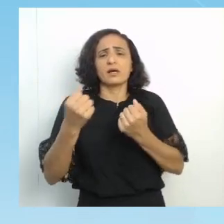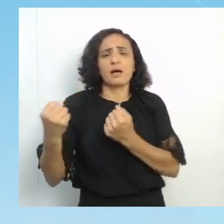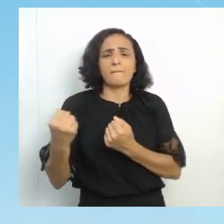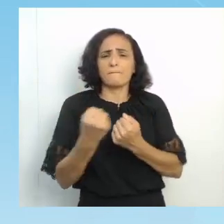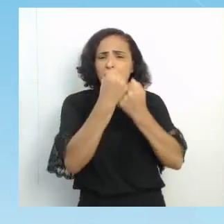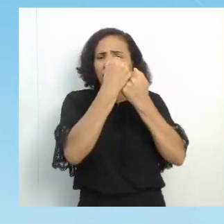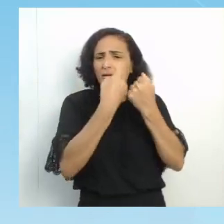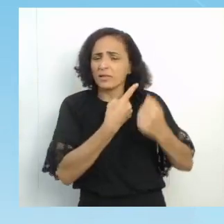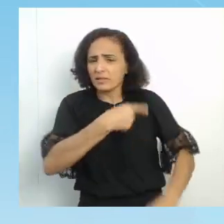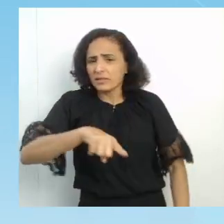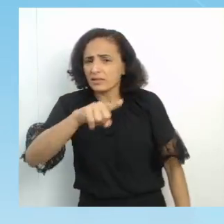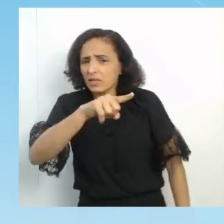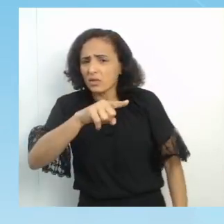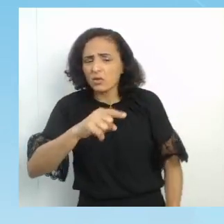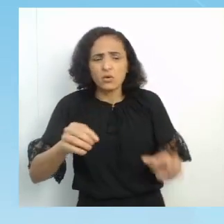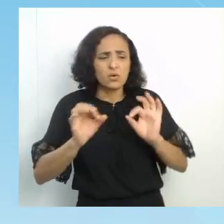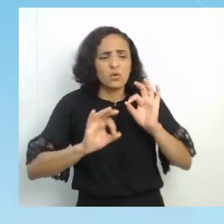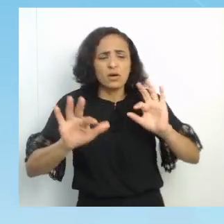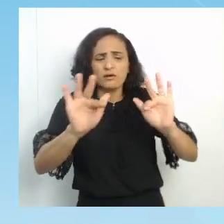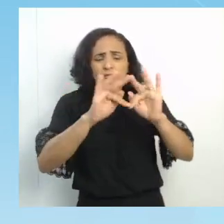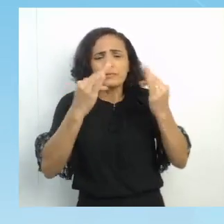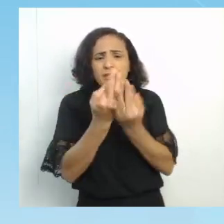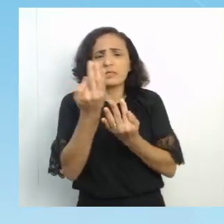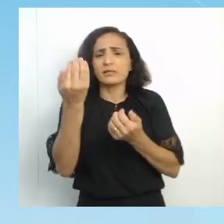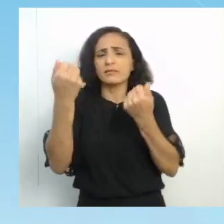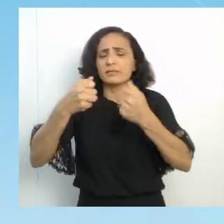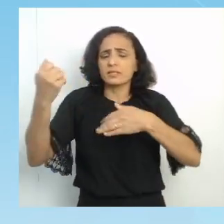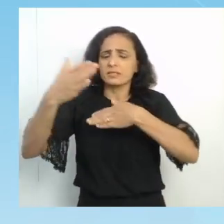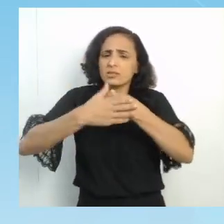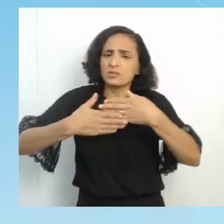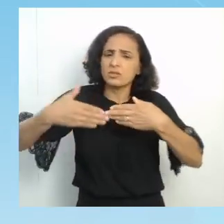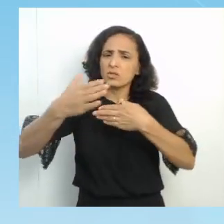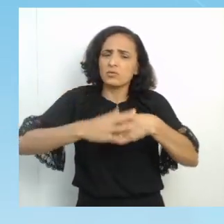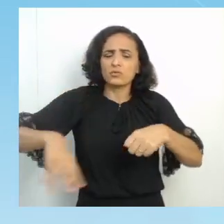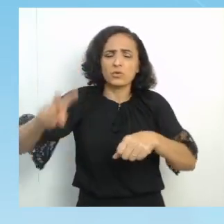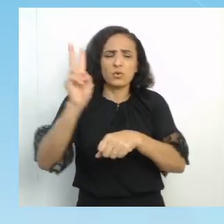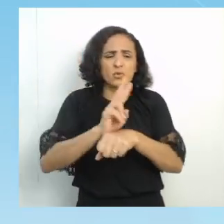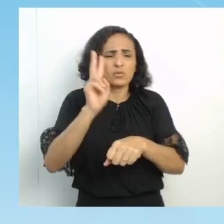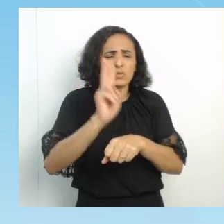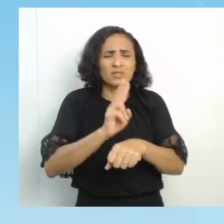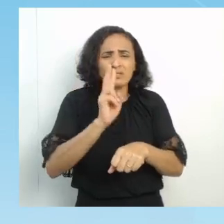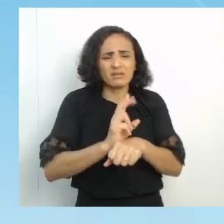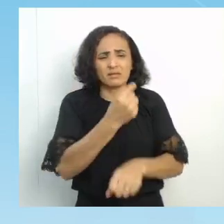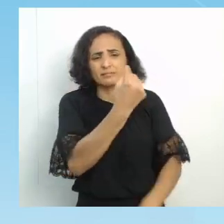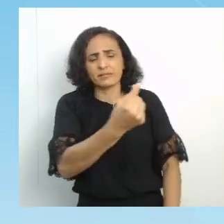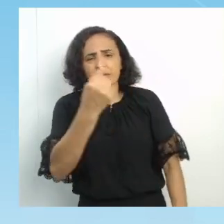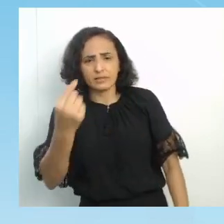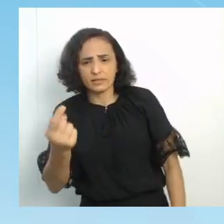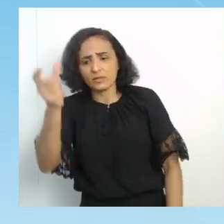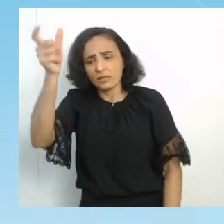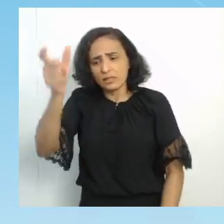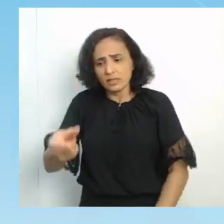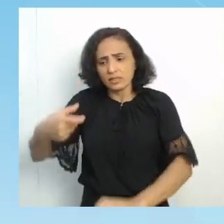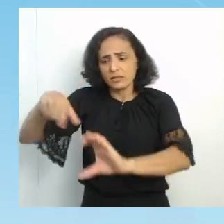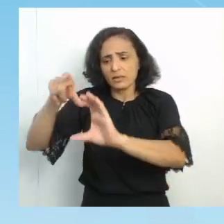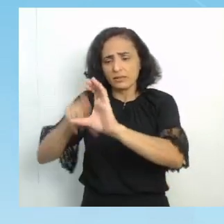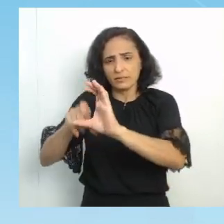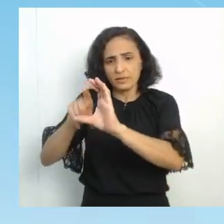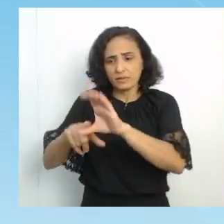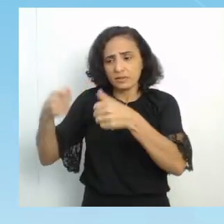e nunca abandonar uma pessoa que tem uma dependência química. É